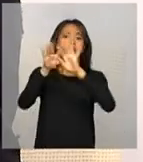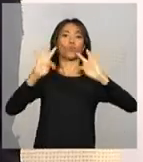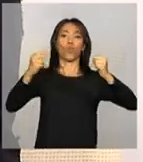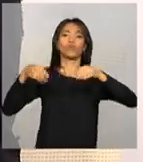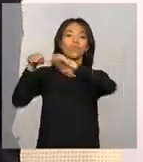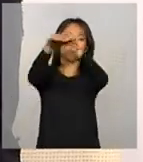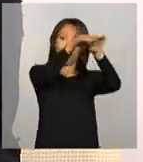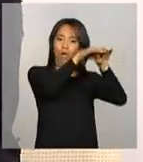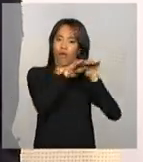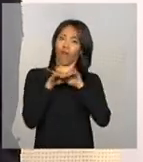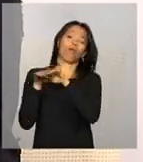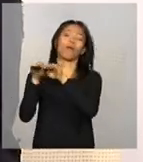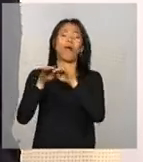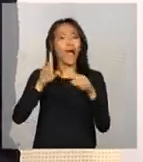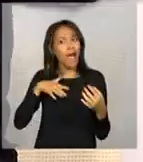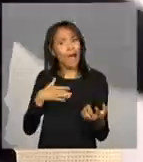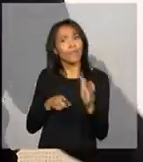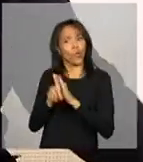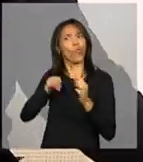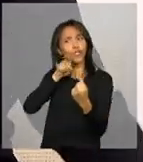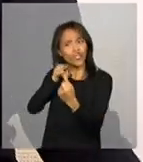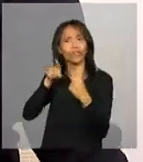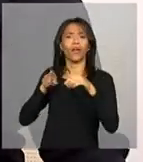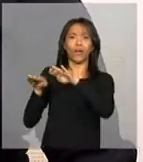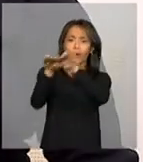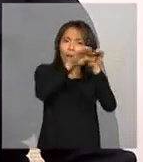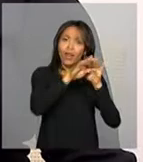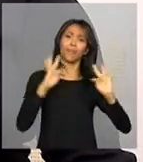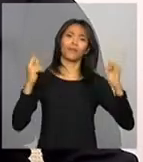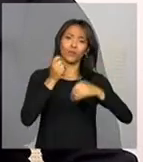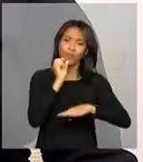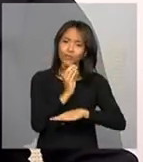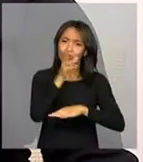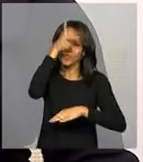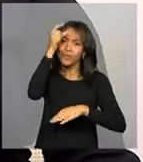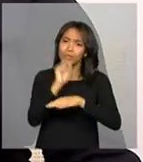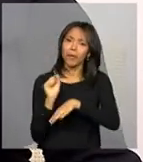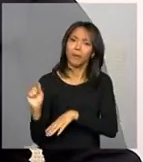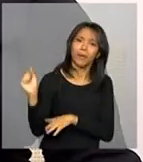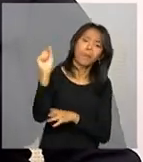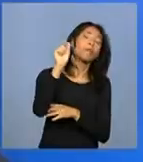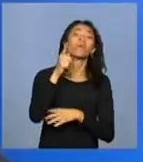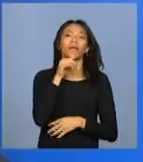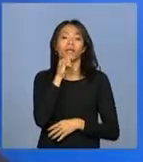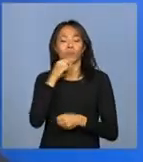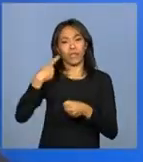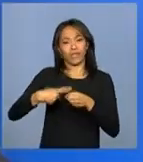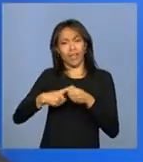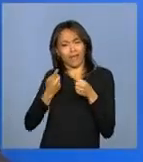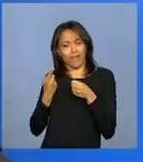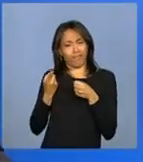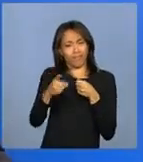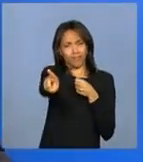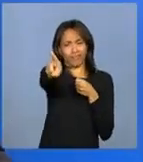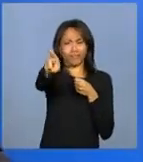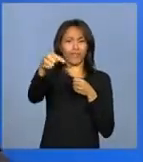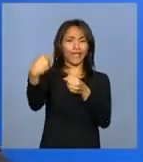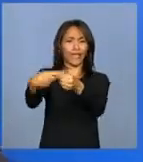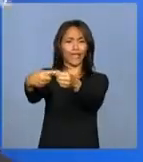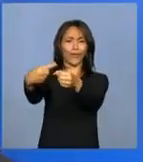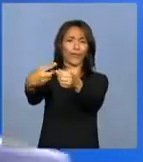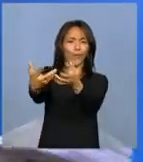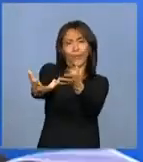então o objetivo é igual a isso em todos os municípios do Brasil de Jesus que é oferecido uma cidade lá no interior de